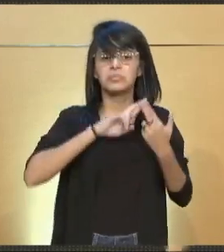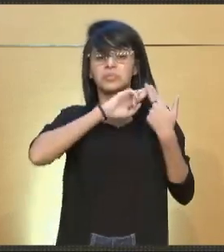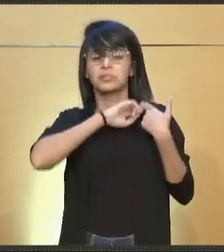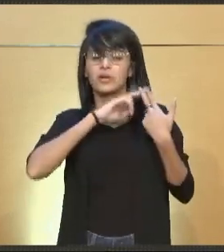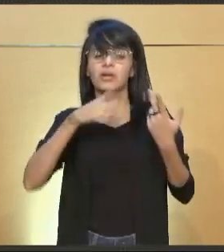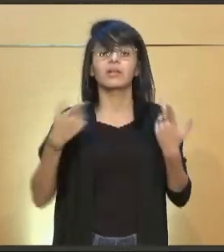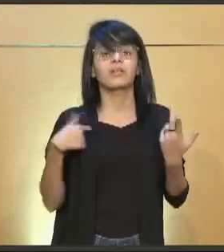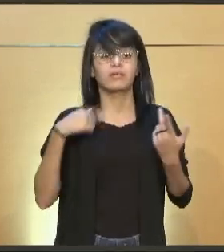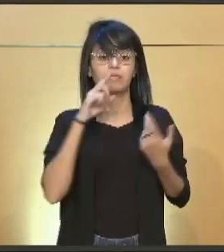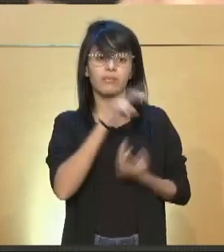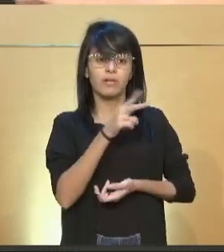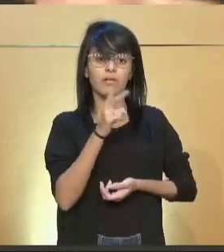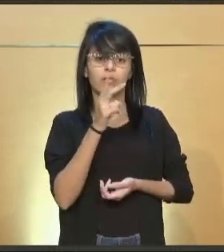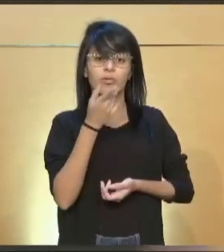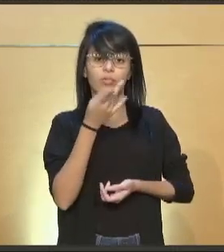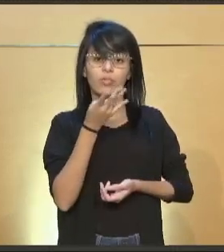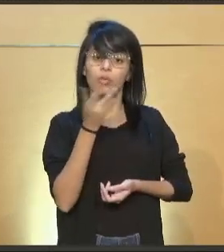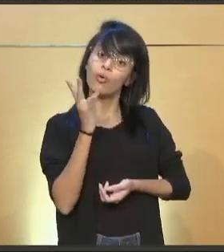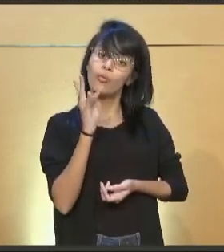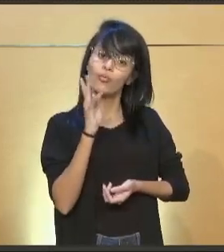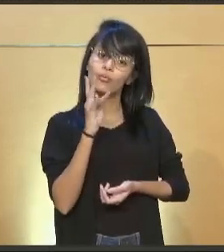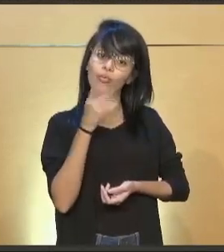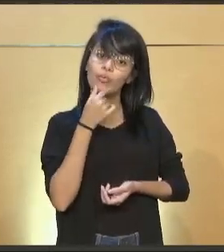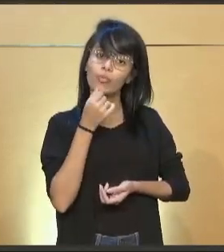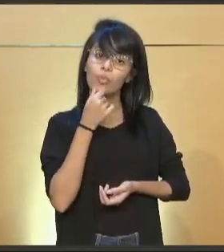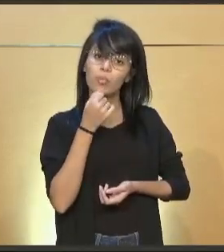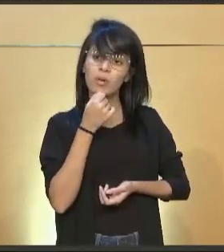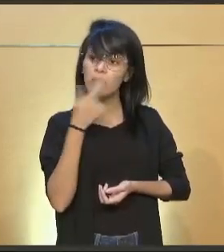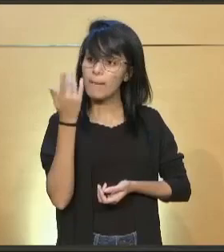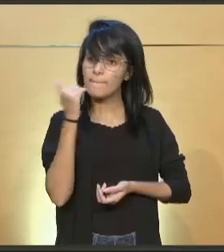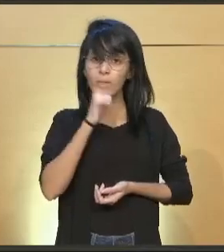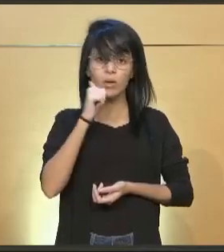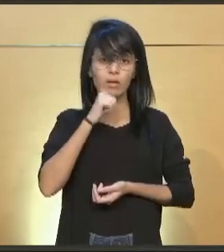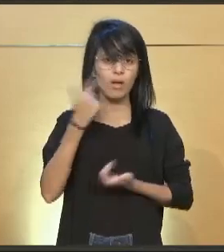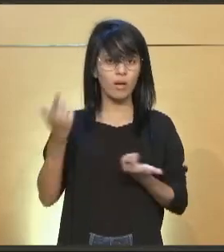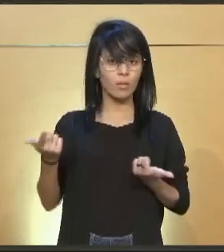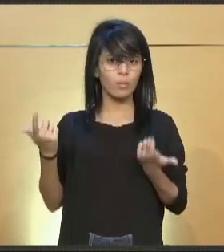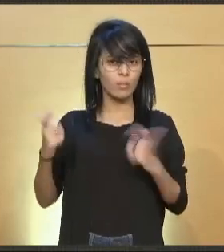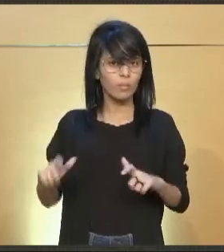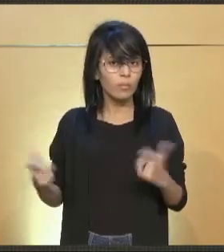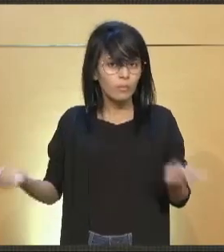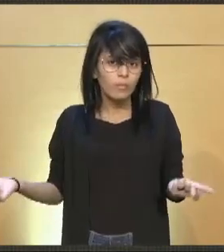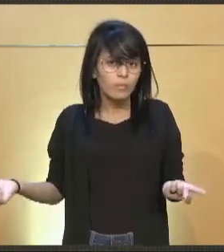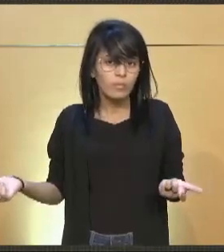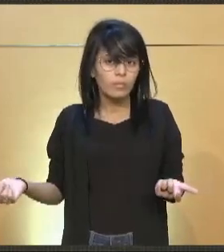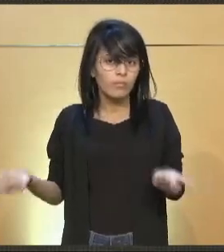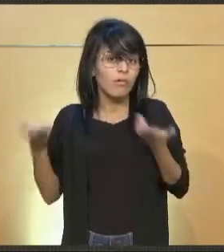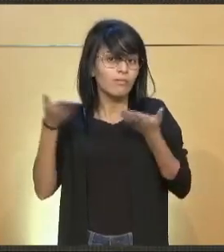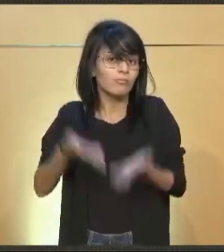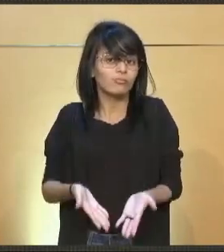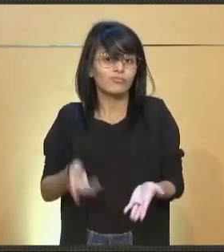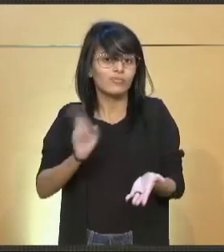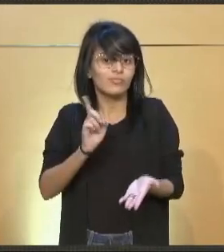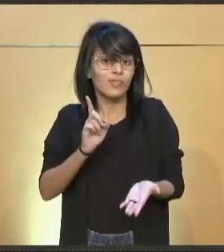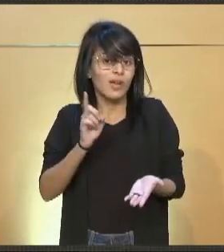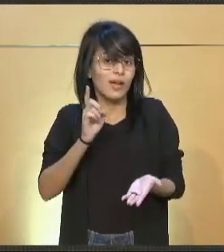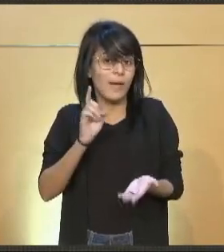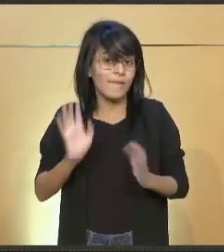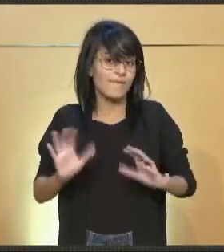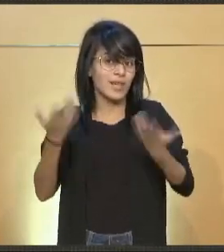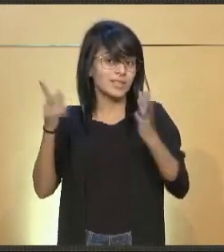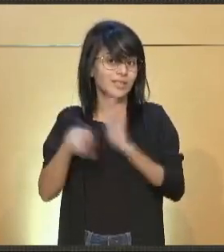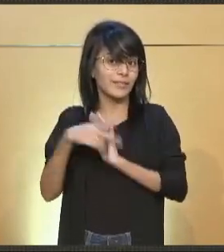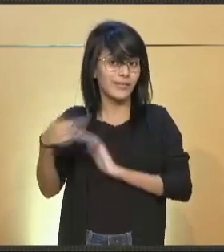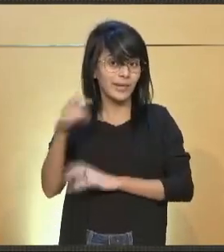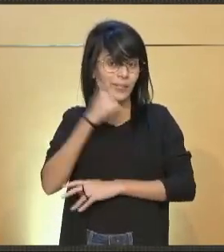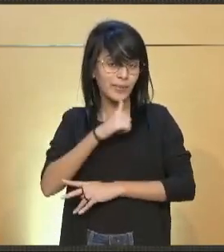vê o noivo, mas não vê a noiva. É no contexto bíblico que a noiva não aparece na própria festa dela. Porque, na verdade, na